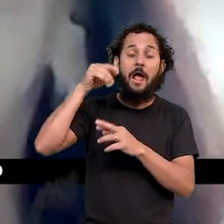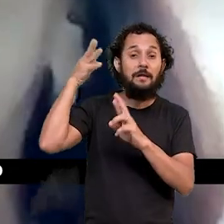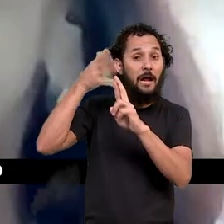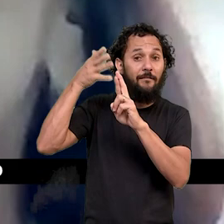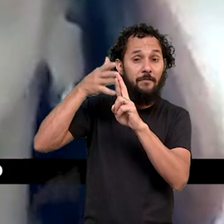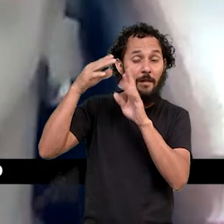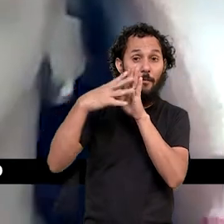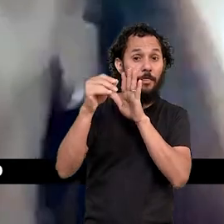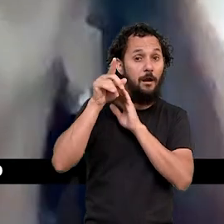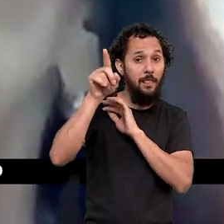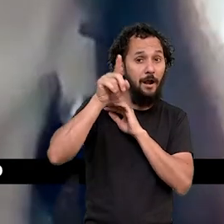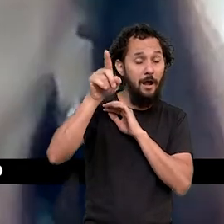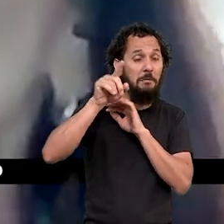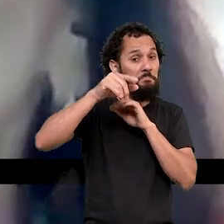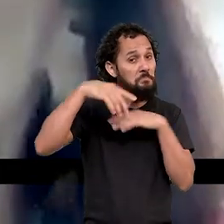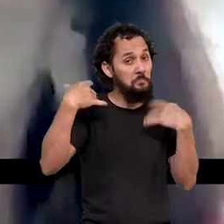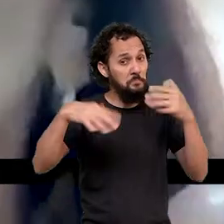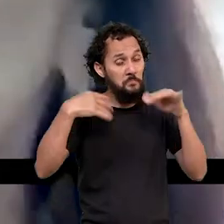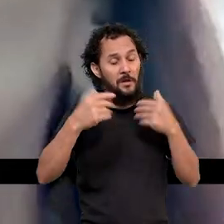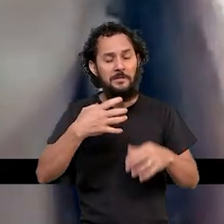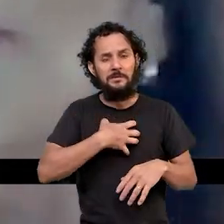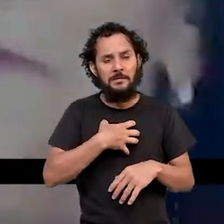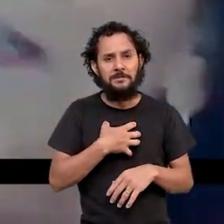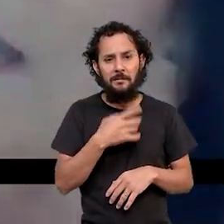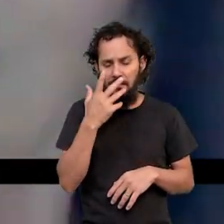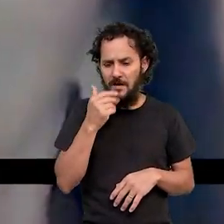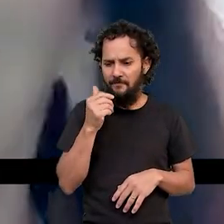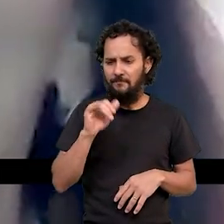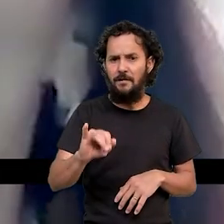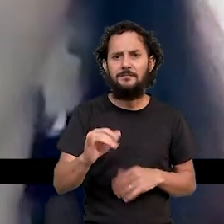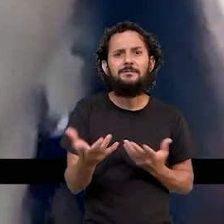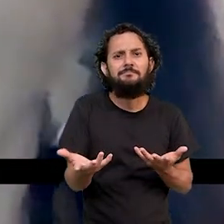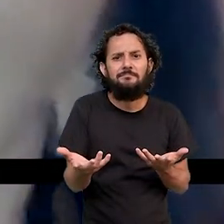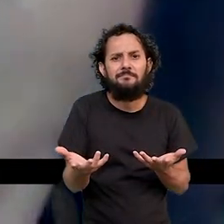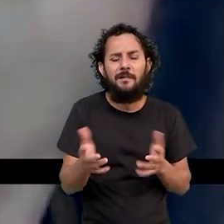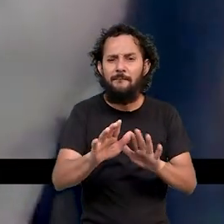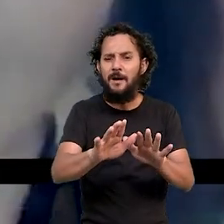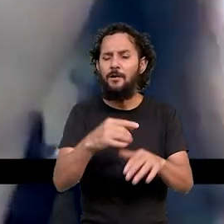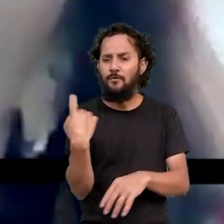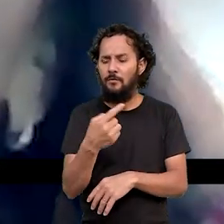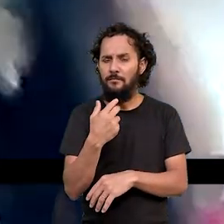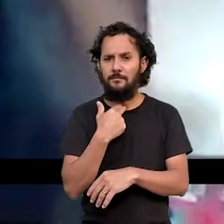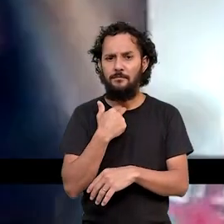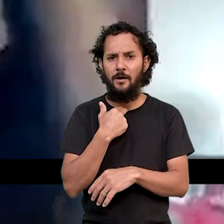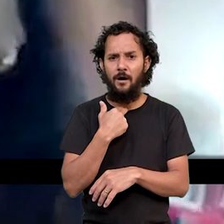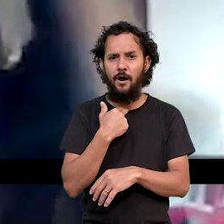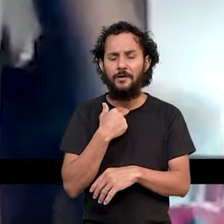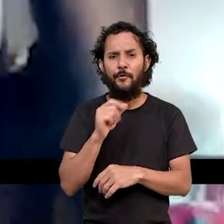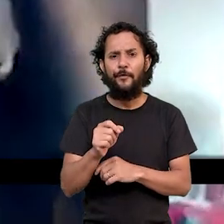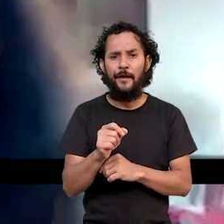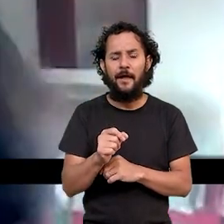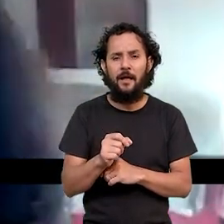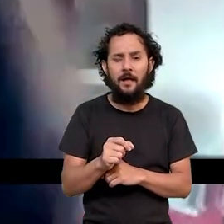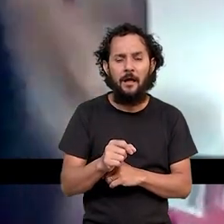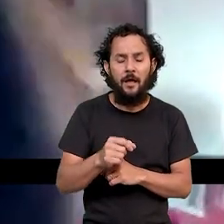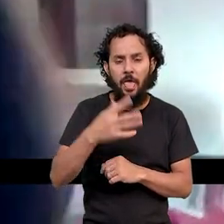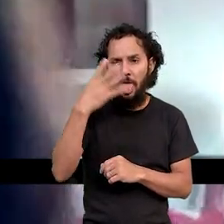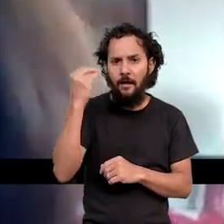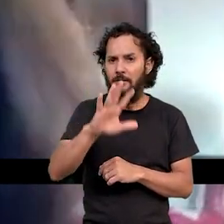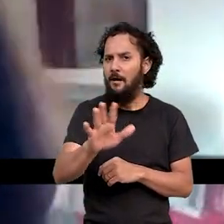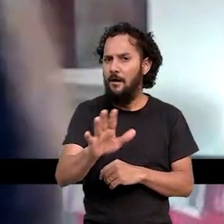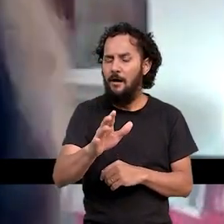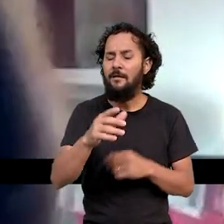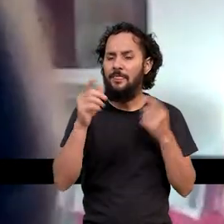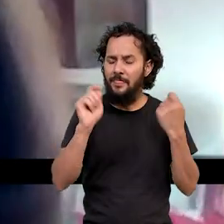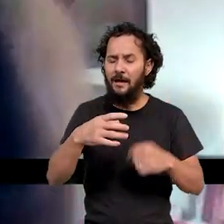de referência, o surgimento de um sentimento de infância, mas nós não podemos esquecer que esse sentimento ele só